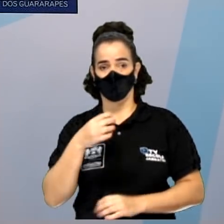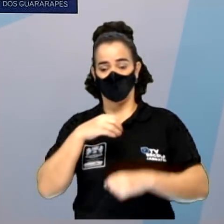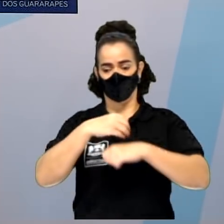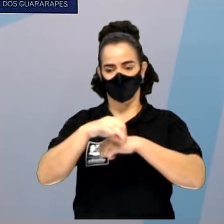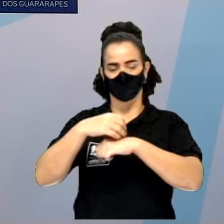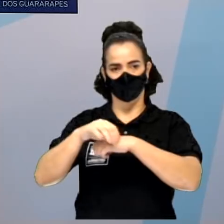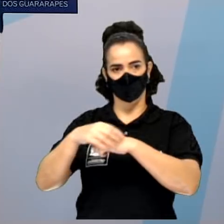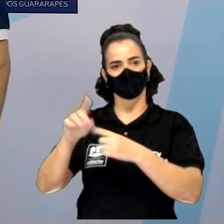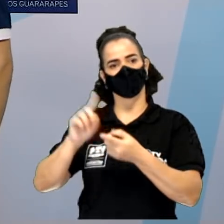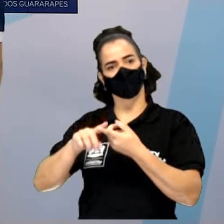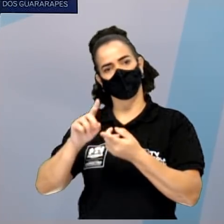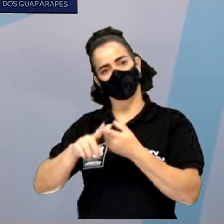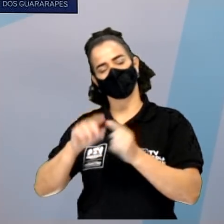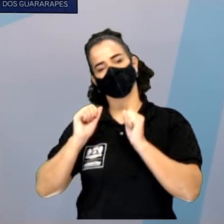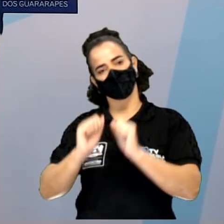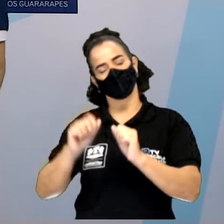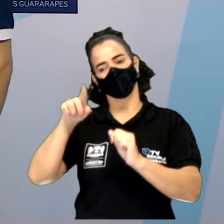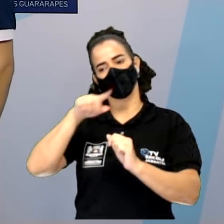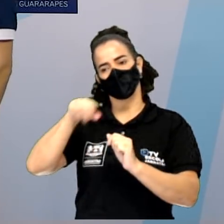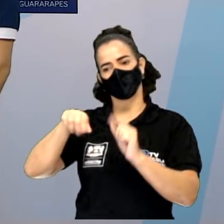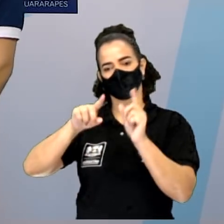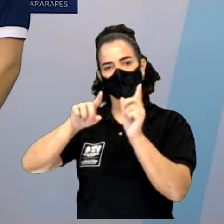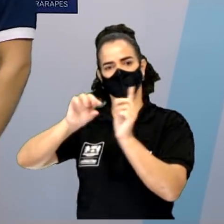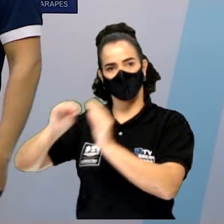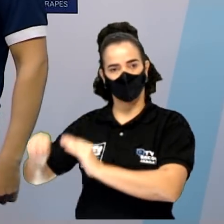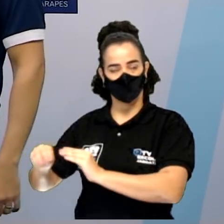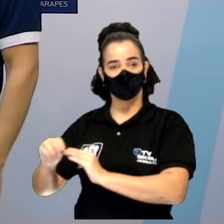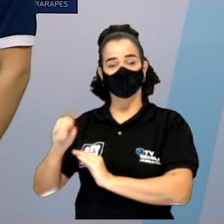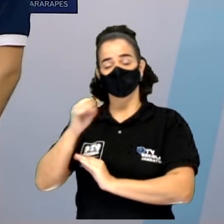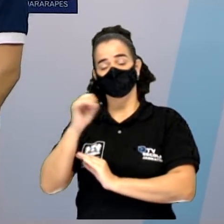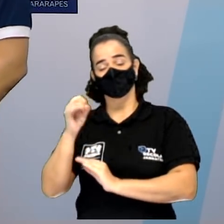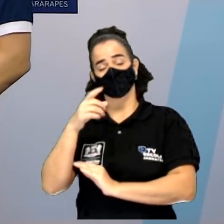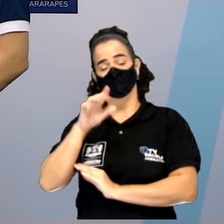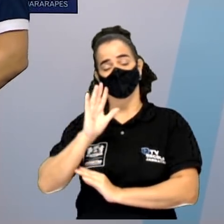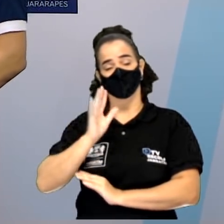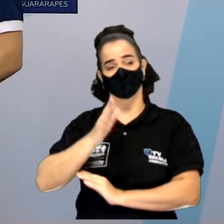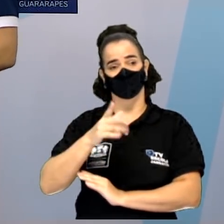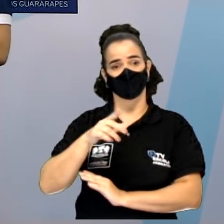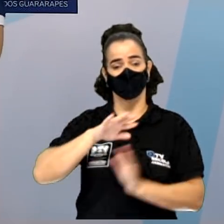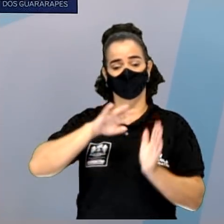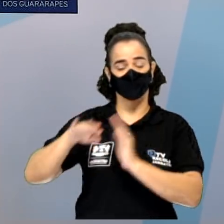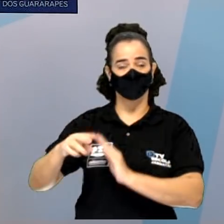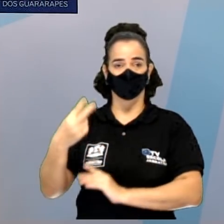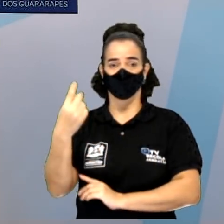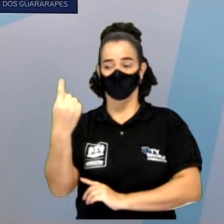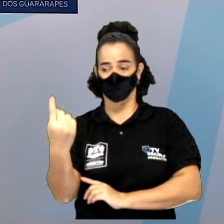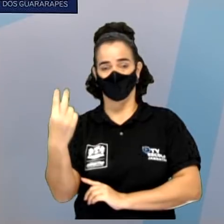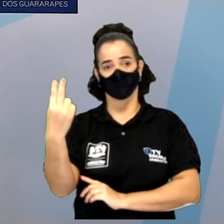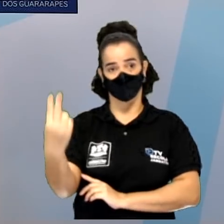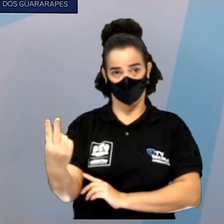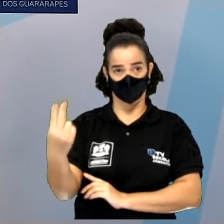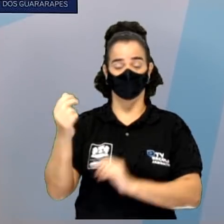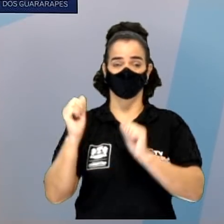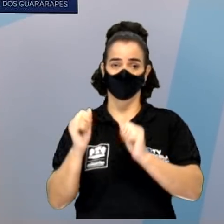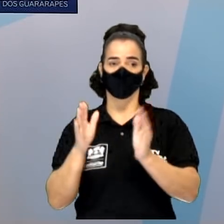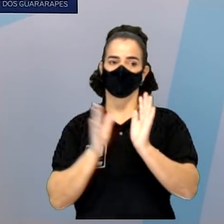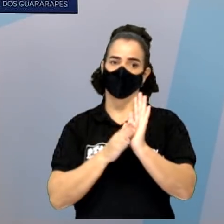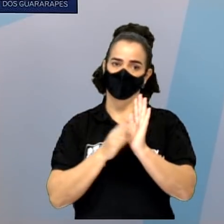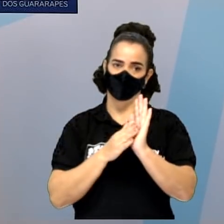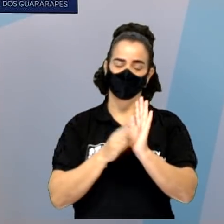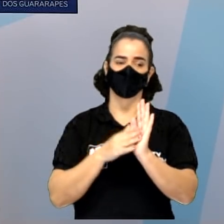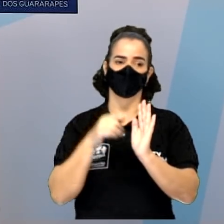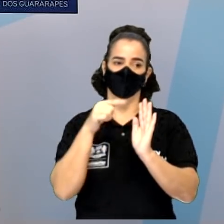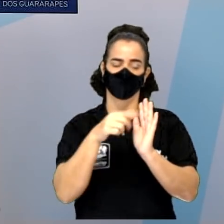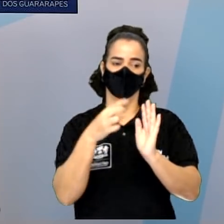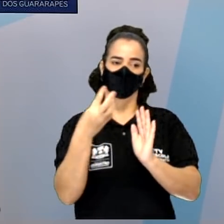por eliminação. A gente já excluiu 1 e 2, então dá para a gente ter uma noção de que provavelmente a letra C é a nossa